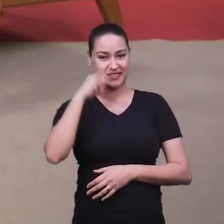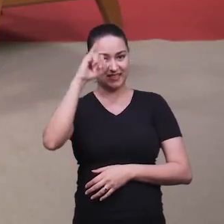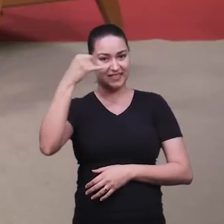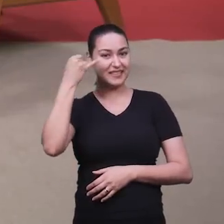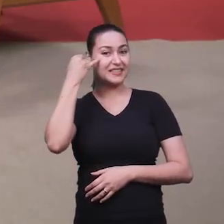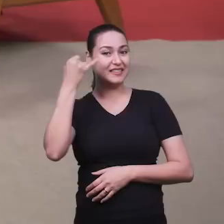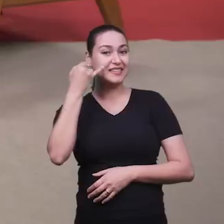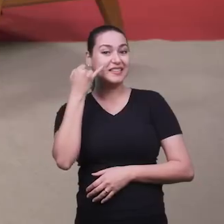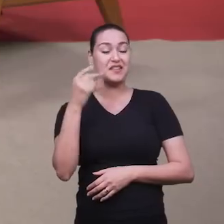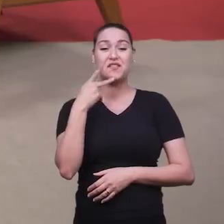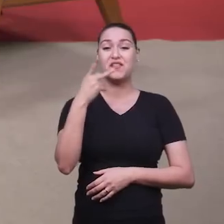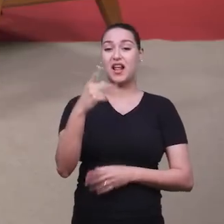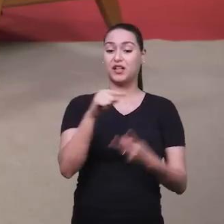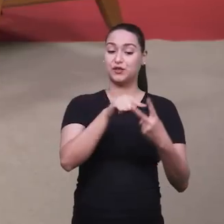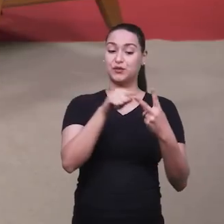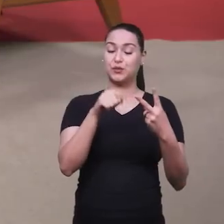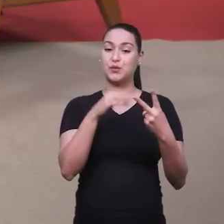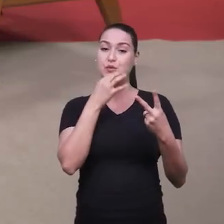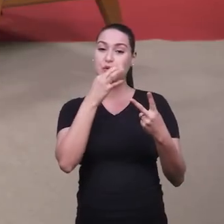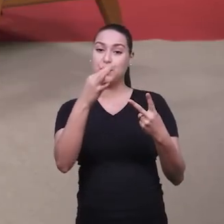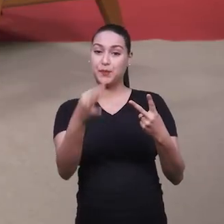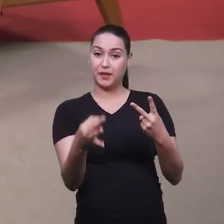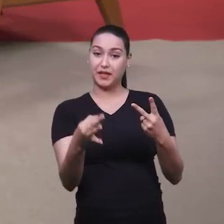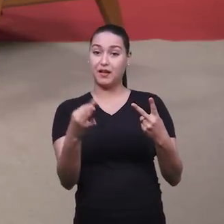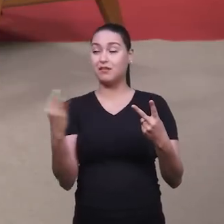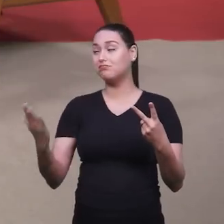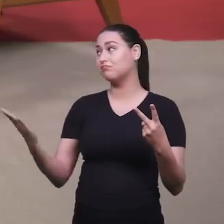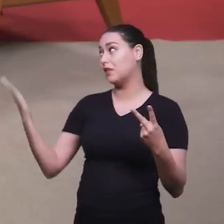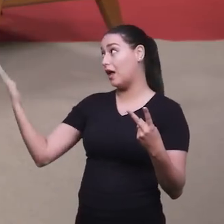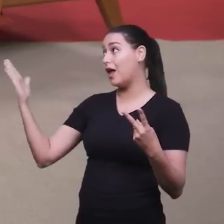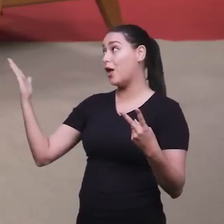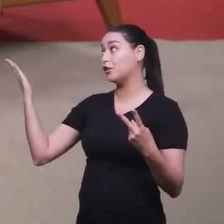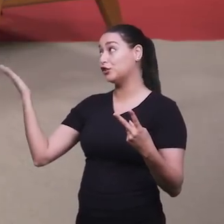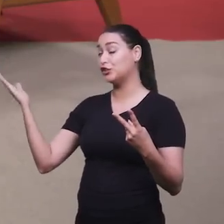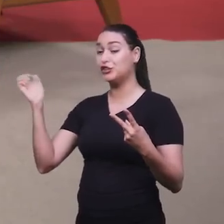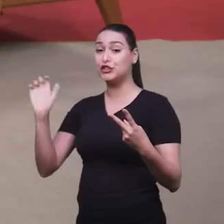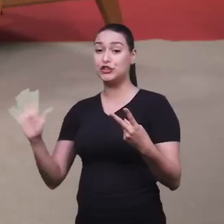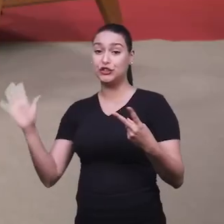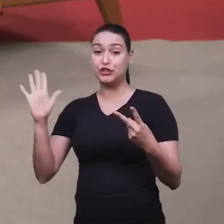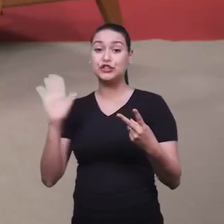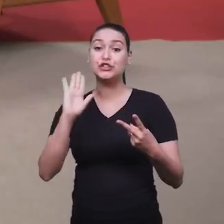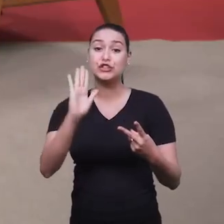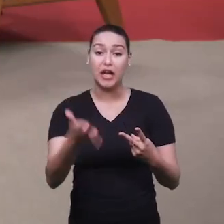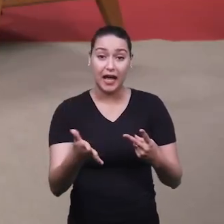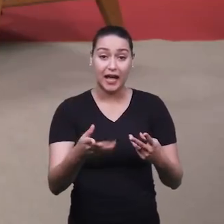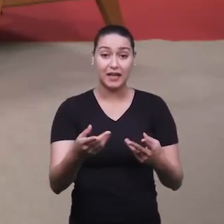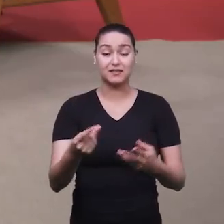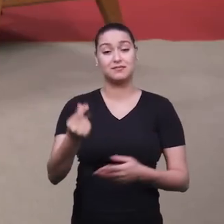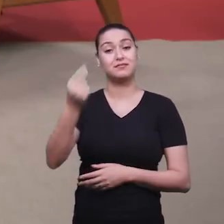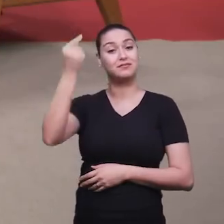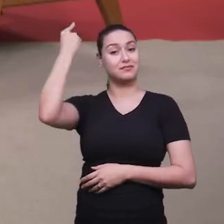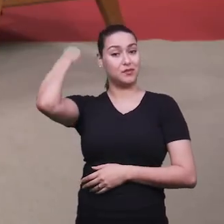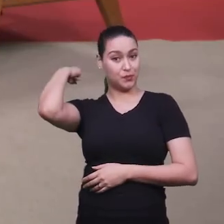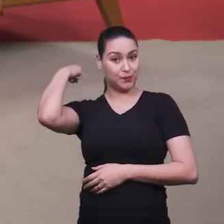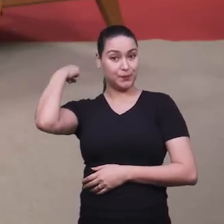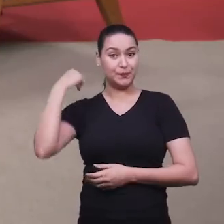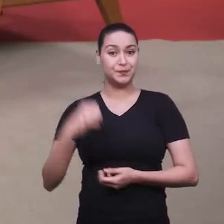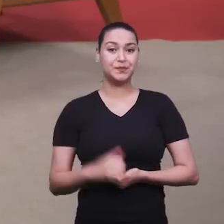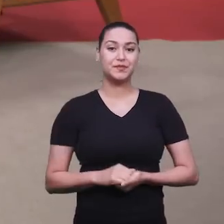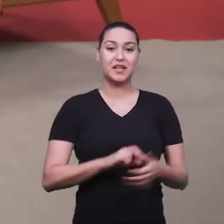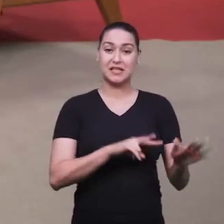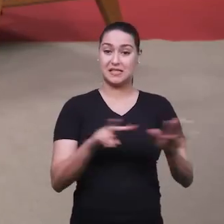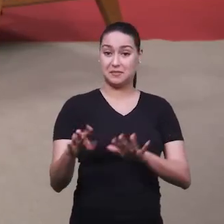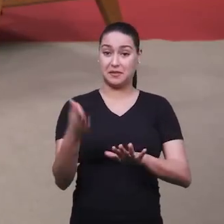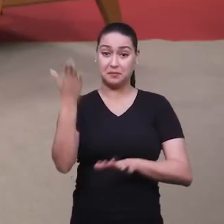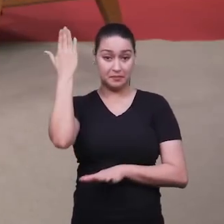dois comentários do assunto da semana passada. Exatamente. Na semana passada, os irmãos apontaram a câmera Na do celular. verdade, o assunto